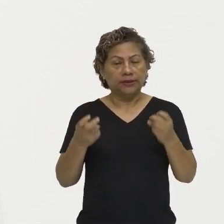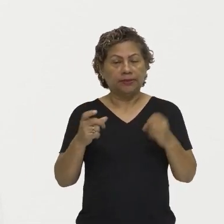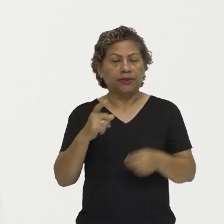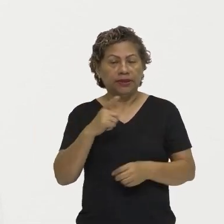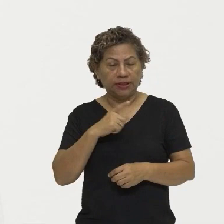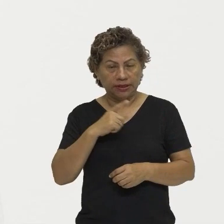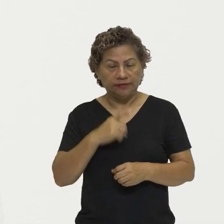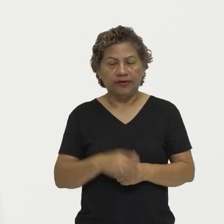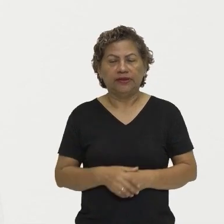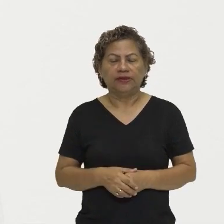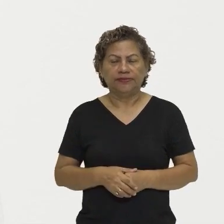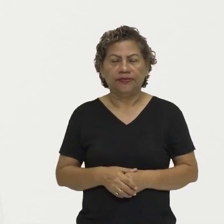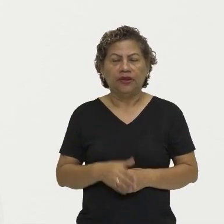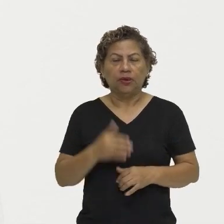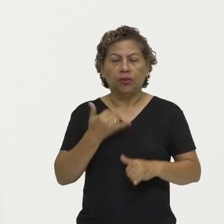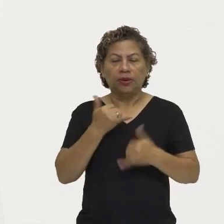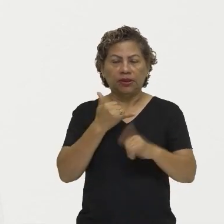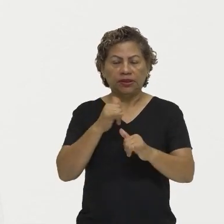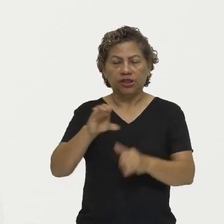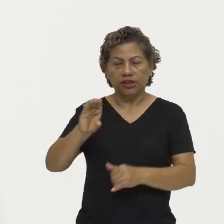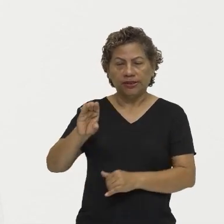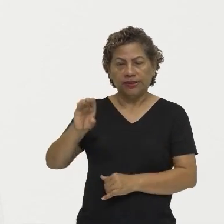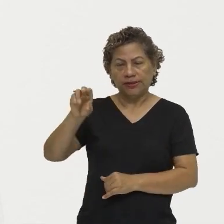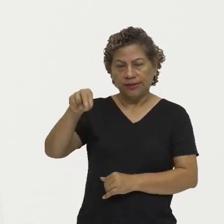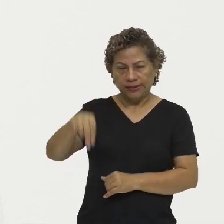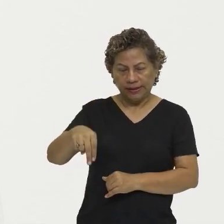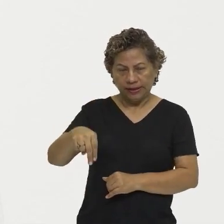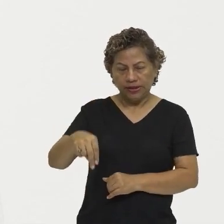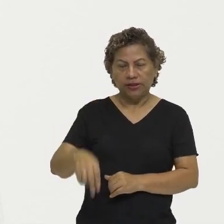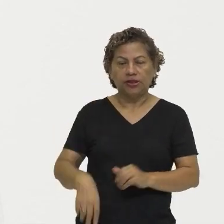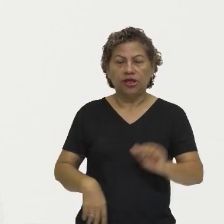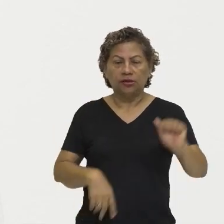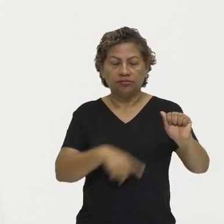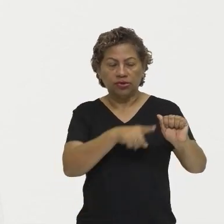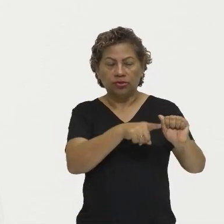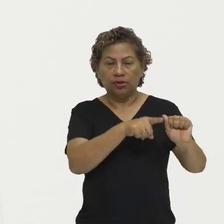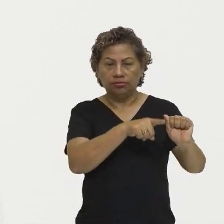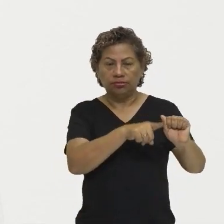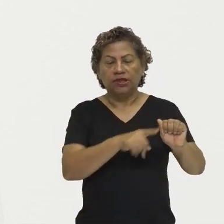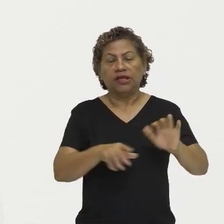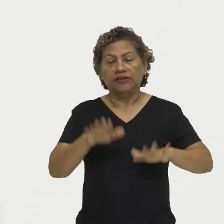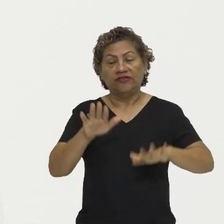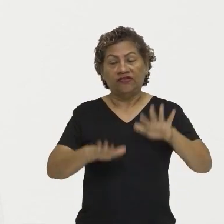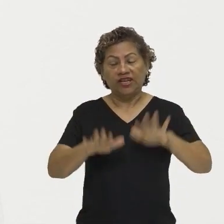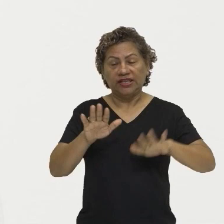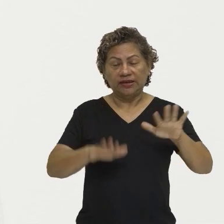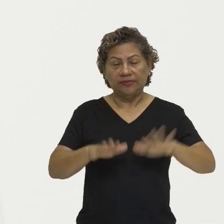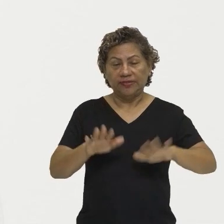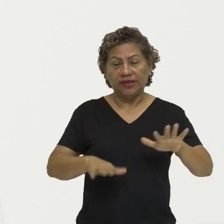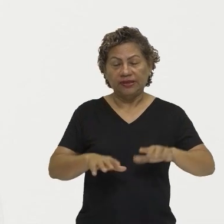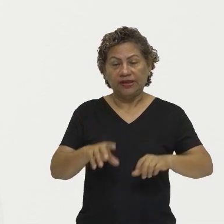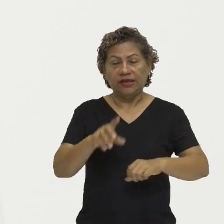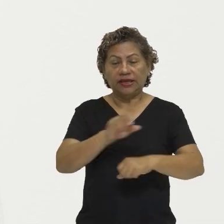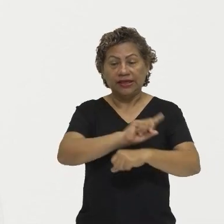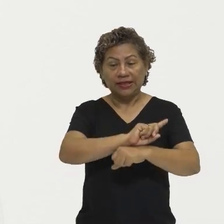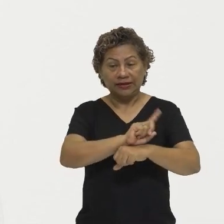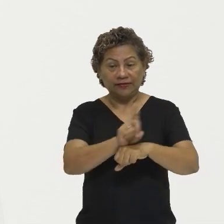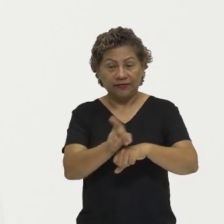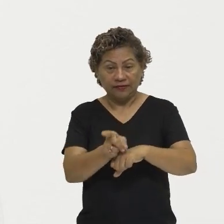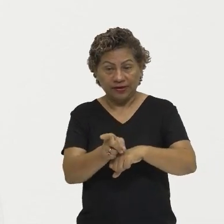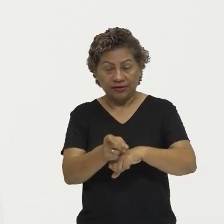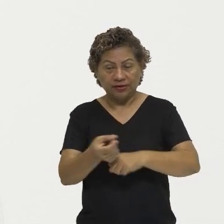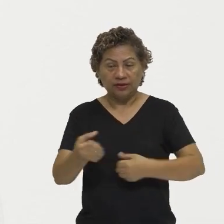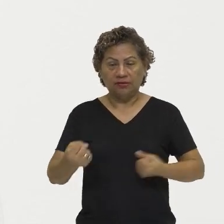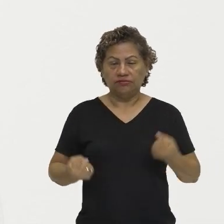ter uma energia cinética no ponto A, que depende, olha aqui, depende da velocidade que ele tem no ponto